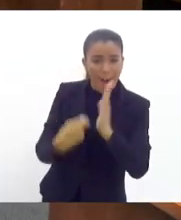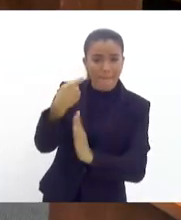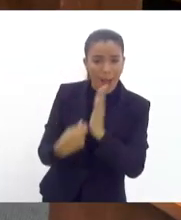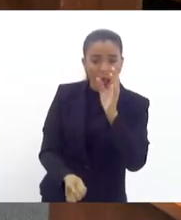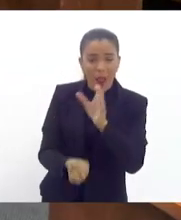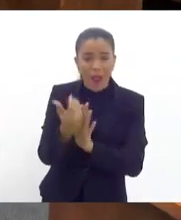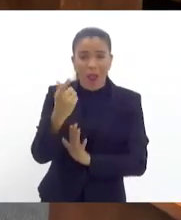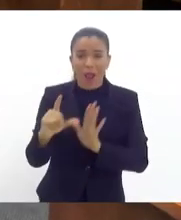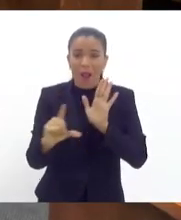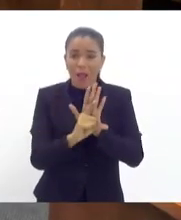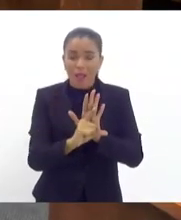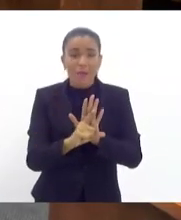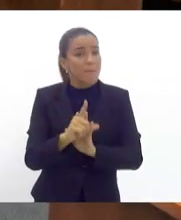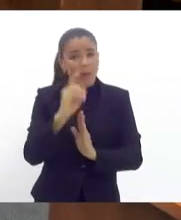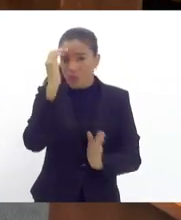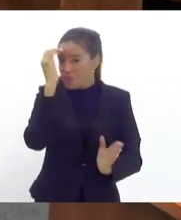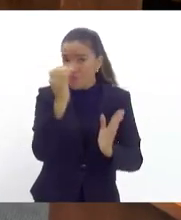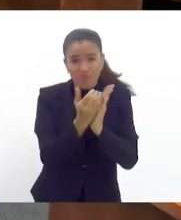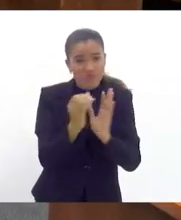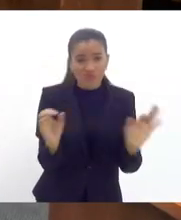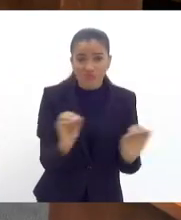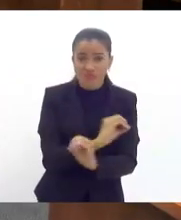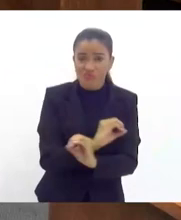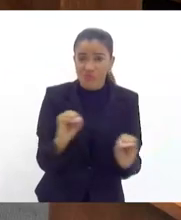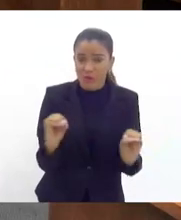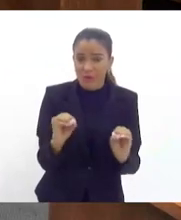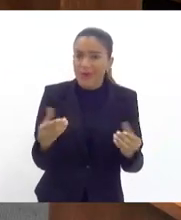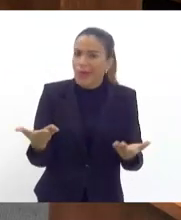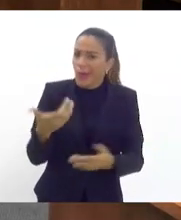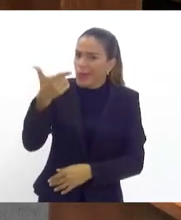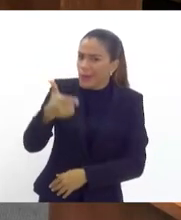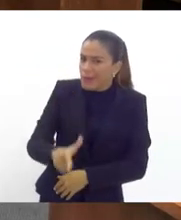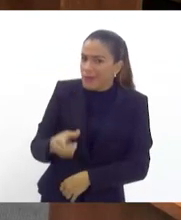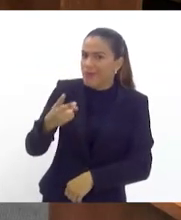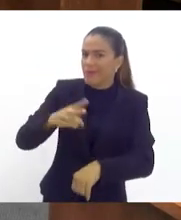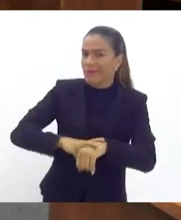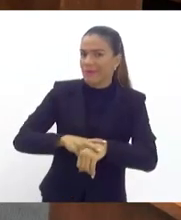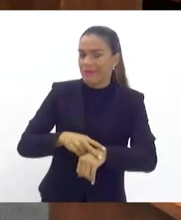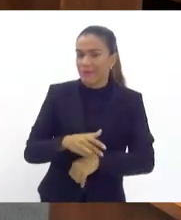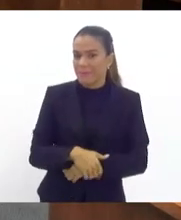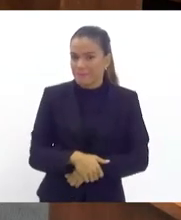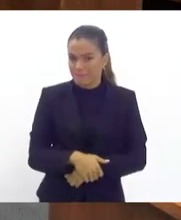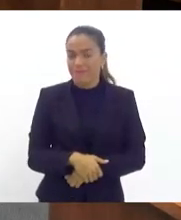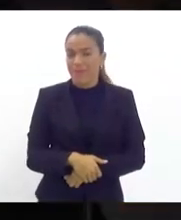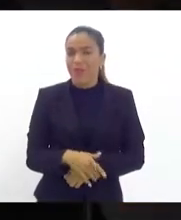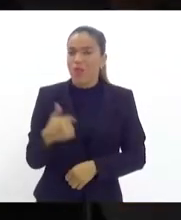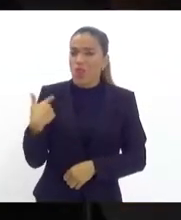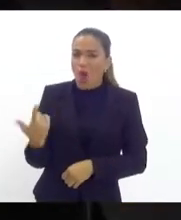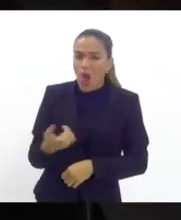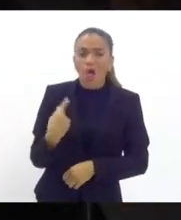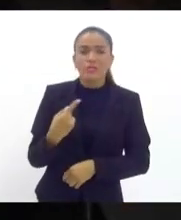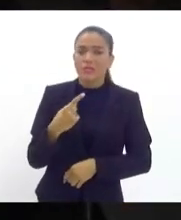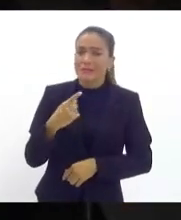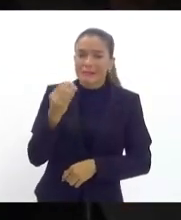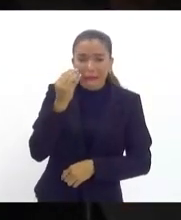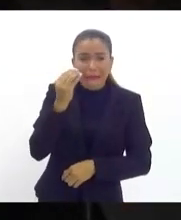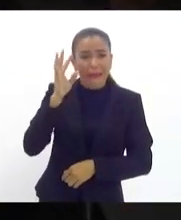de Vereadores que não é cumprido então mais uma vez nós vamos estar aqui enxugando gelo se nós viemos trabalhando